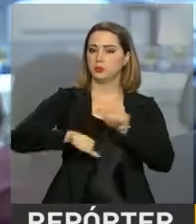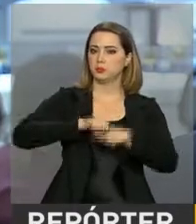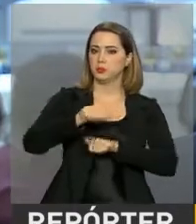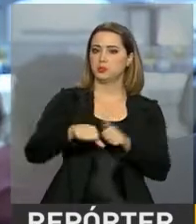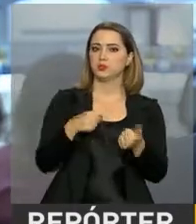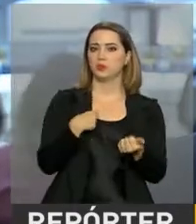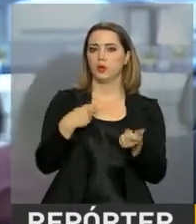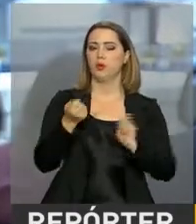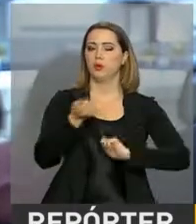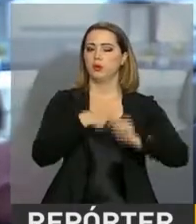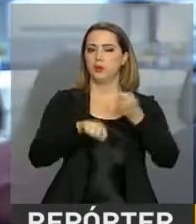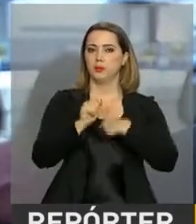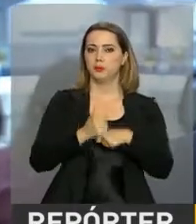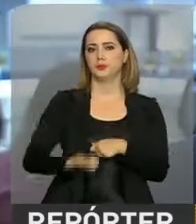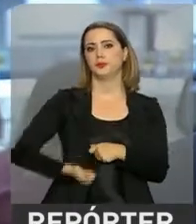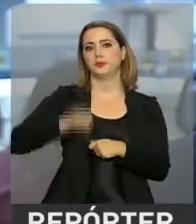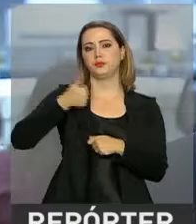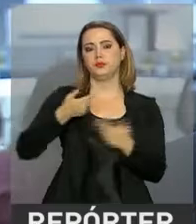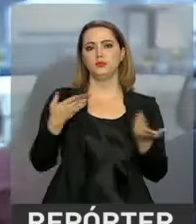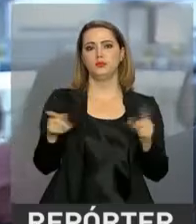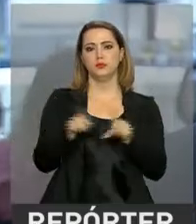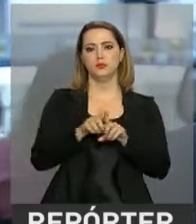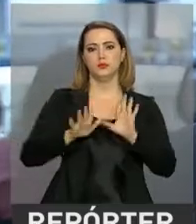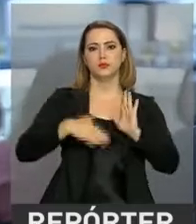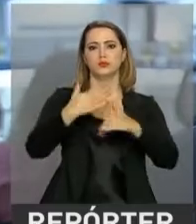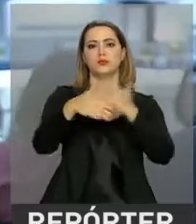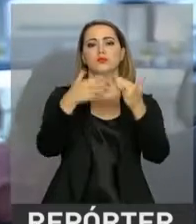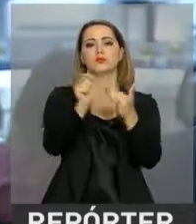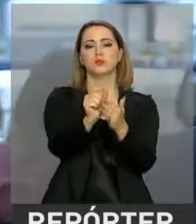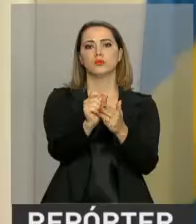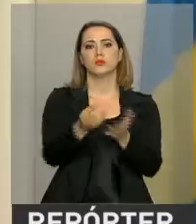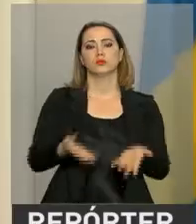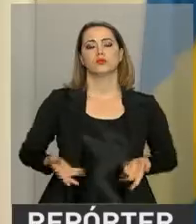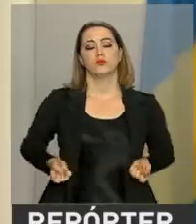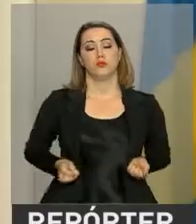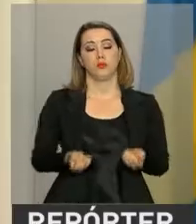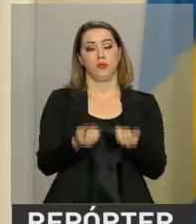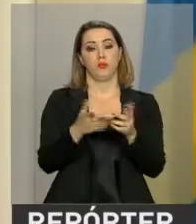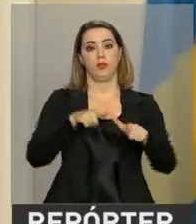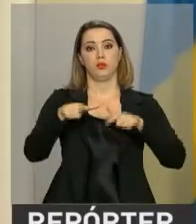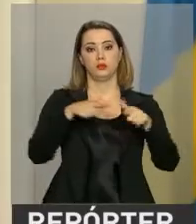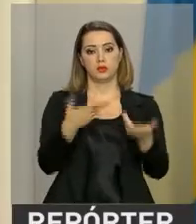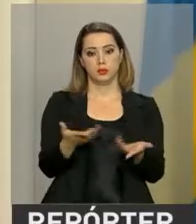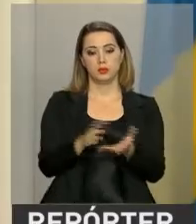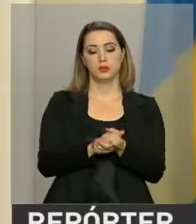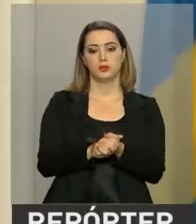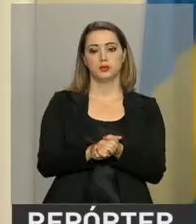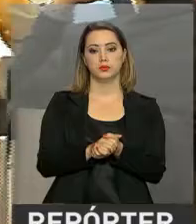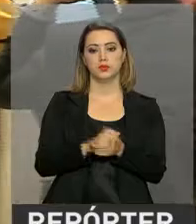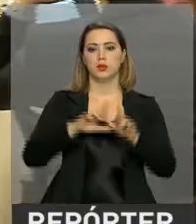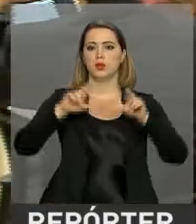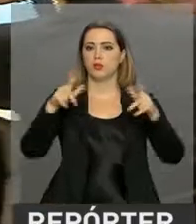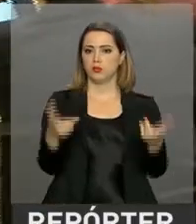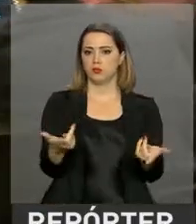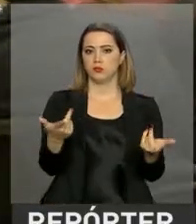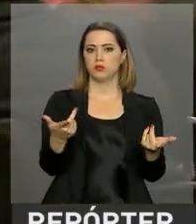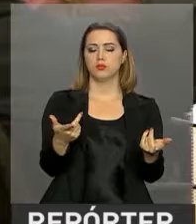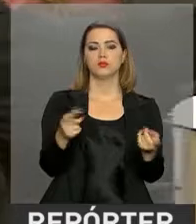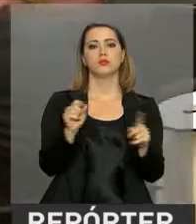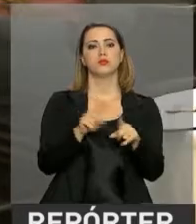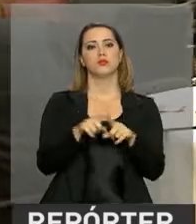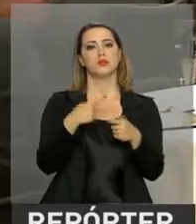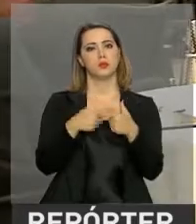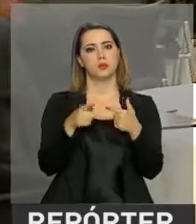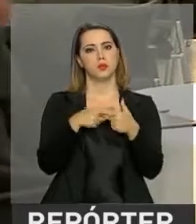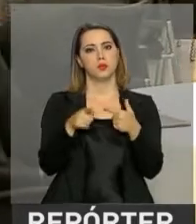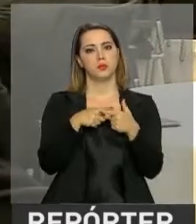mais competitiva e com maior capacidade de geração de empregos. Embora com realidades distintas, os países têm